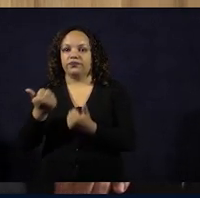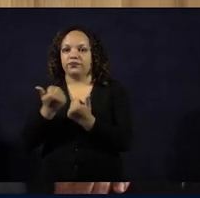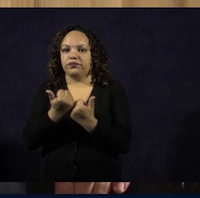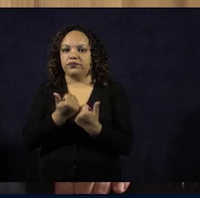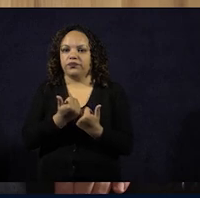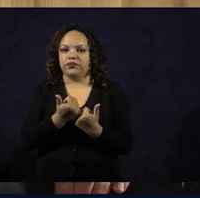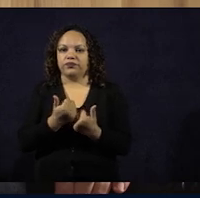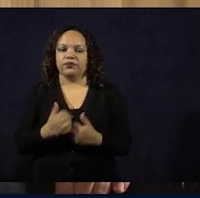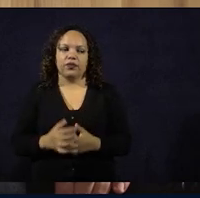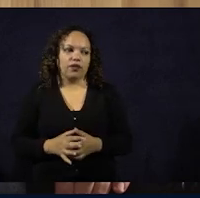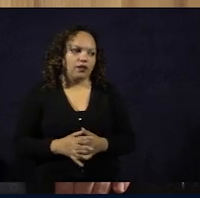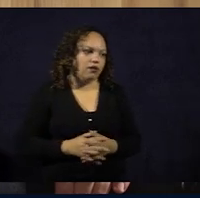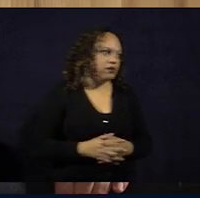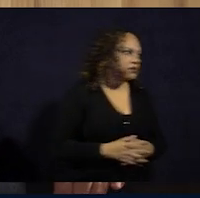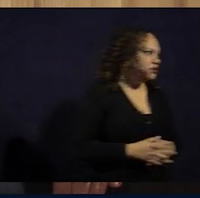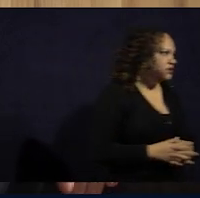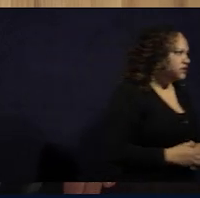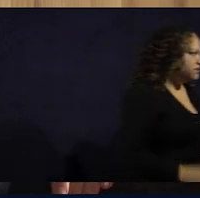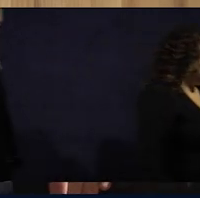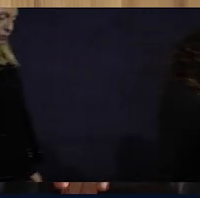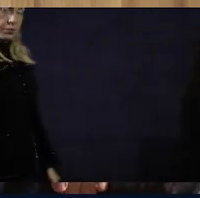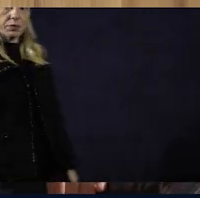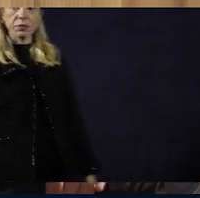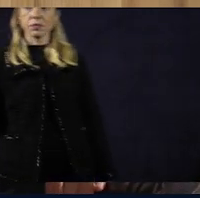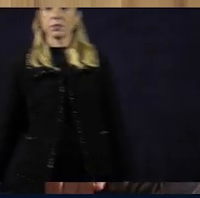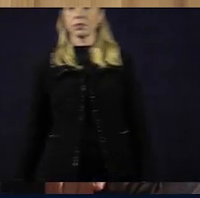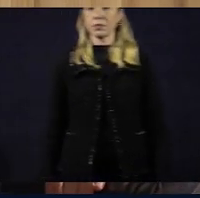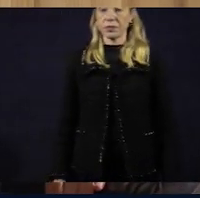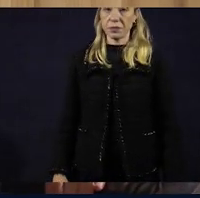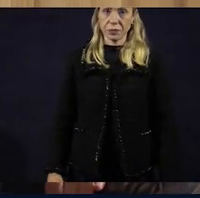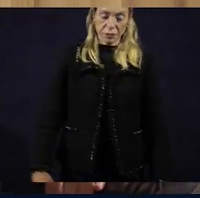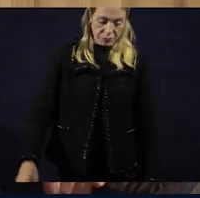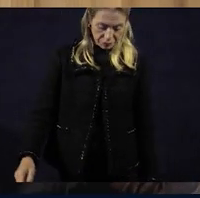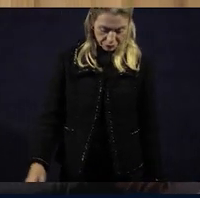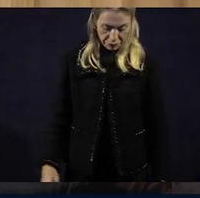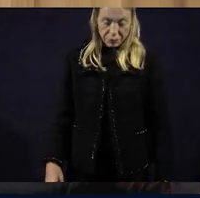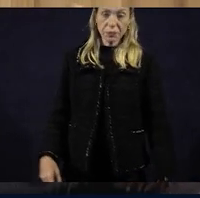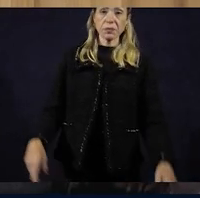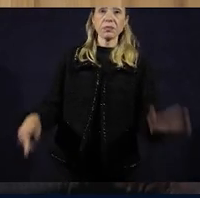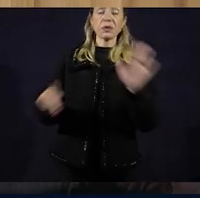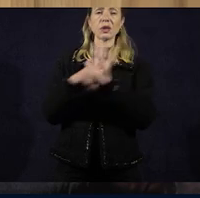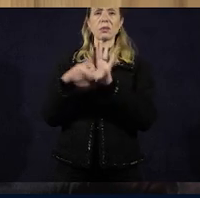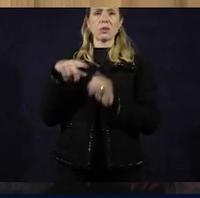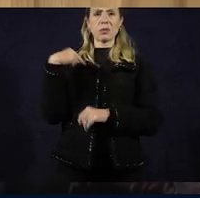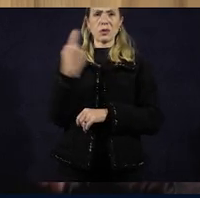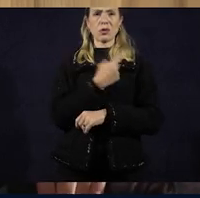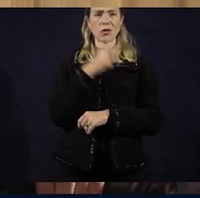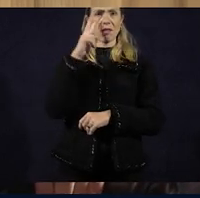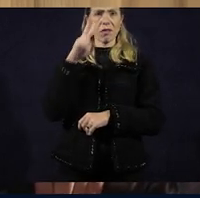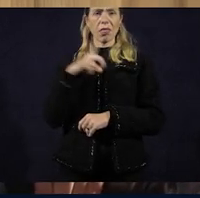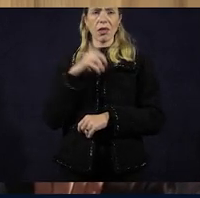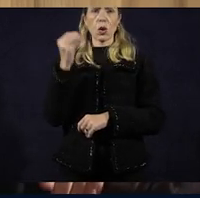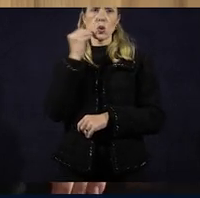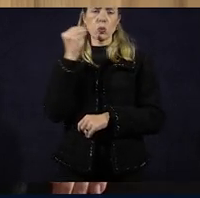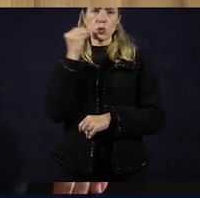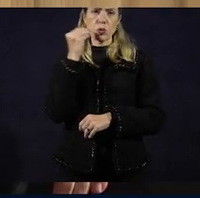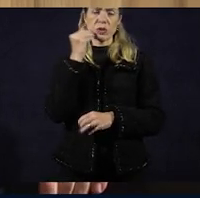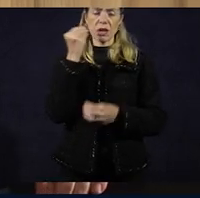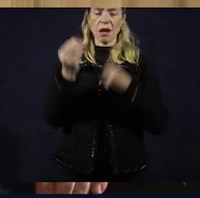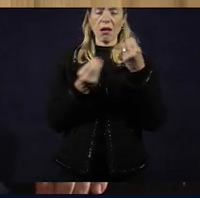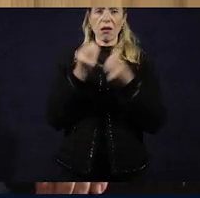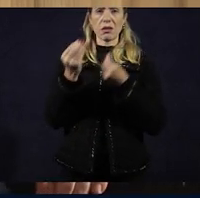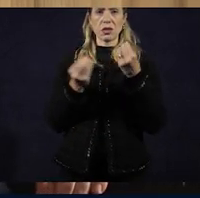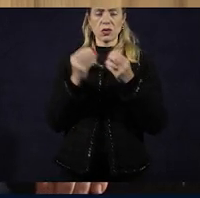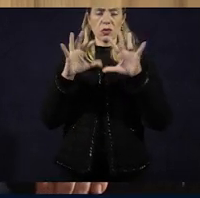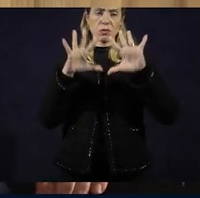Economia Bio circular aqui então a gente vê muita oportunidade muito grande desse olho né